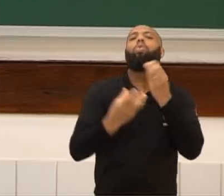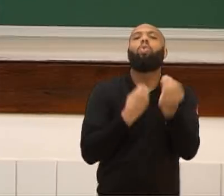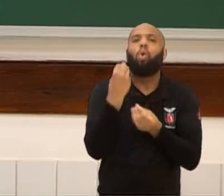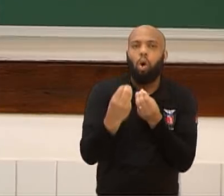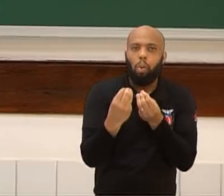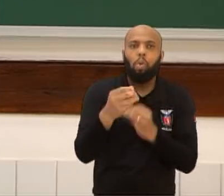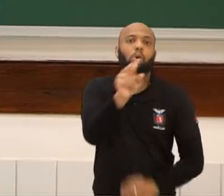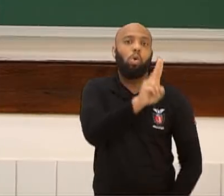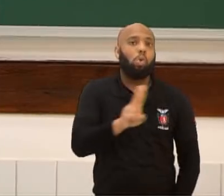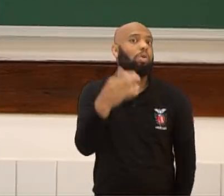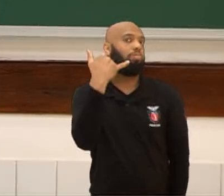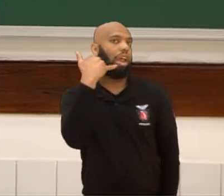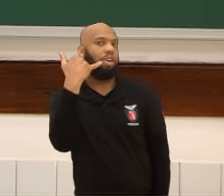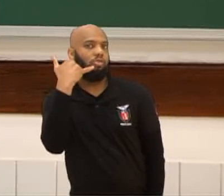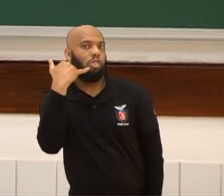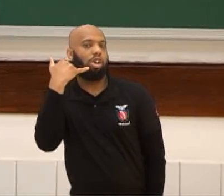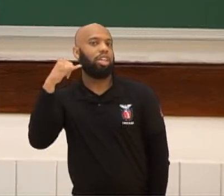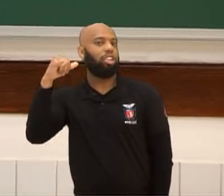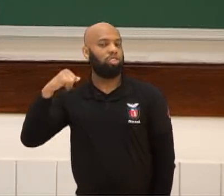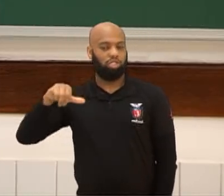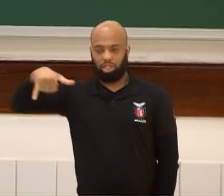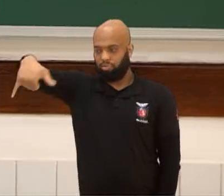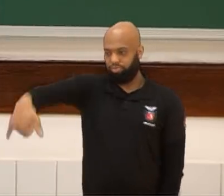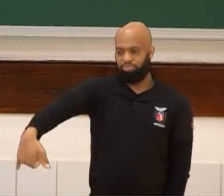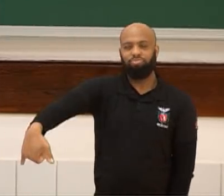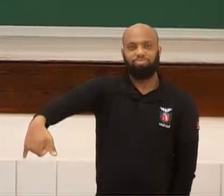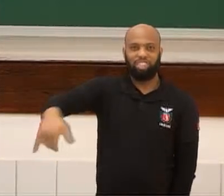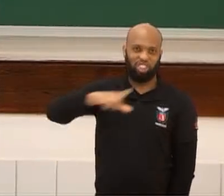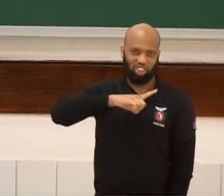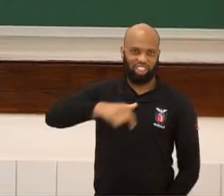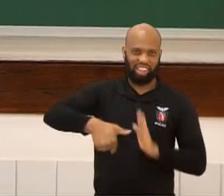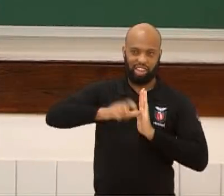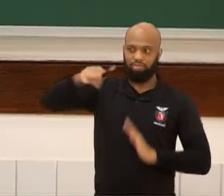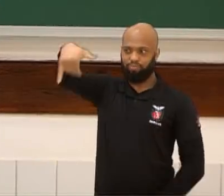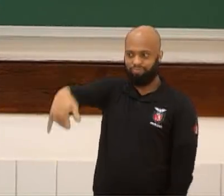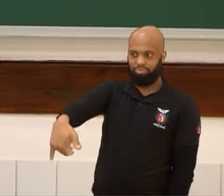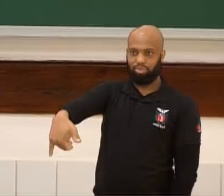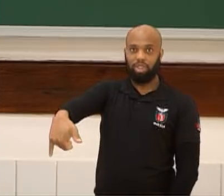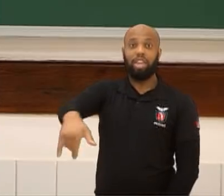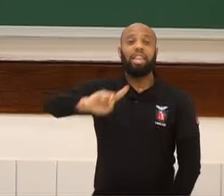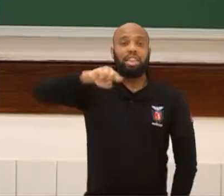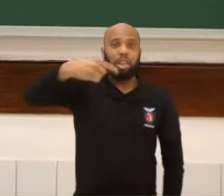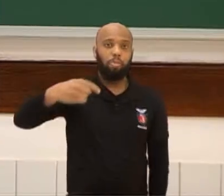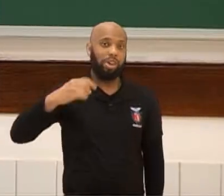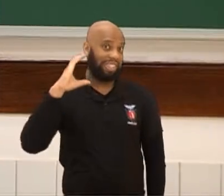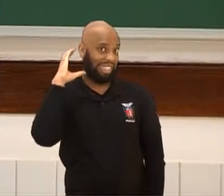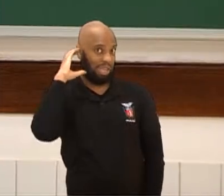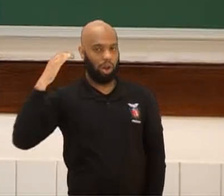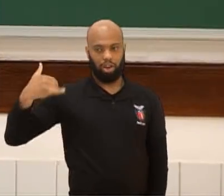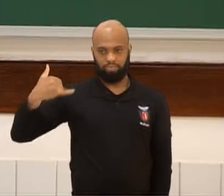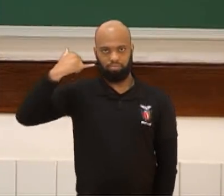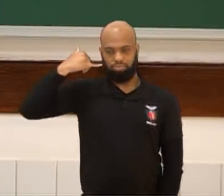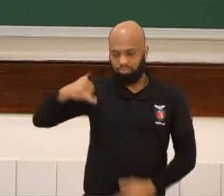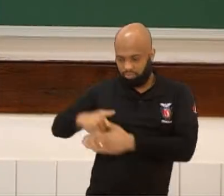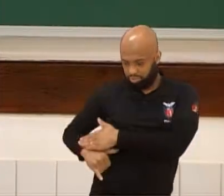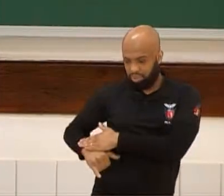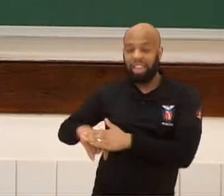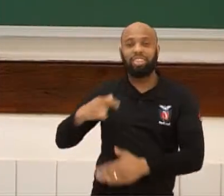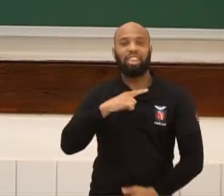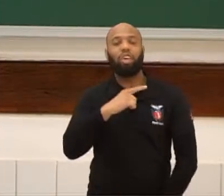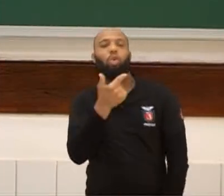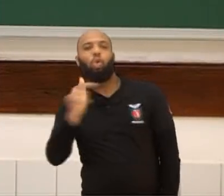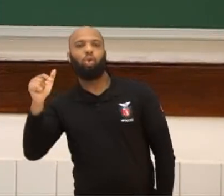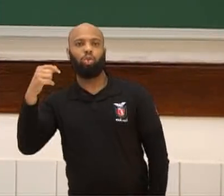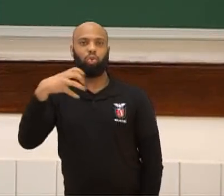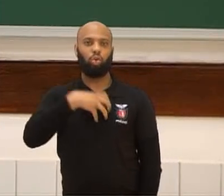pelo telefone, com fio fixo lá na casa da gente. Com o celular, nós começamos a nos comunicar de outra forma. A